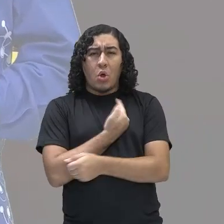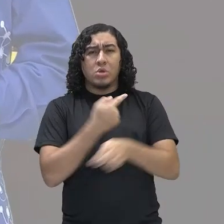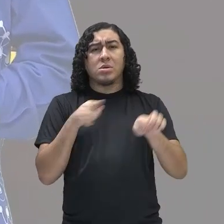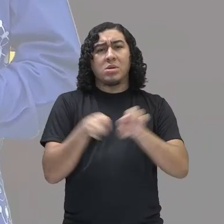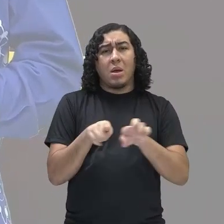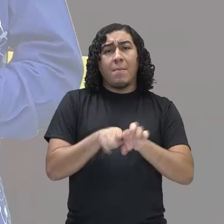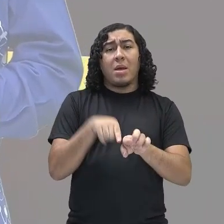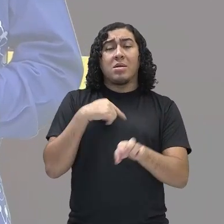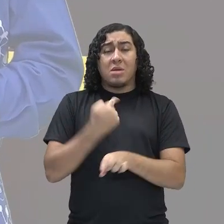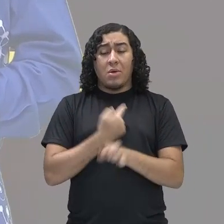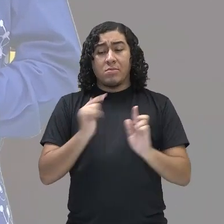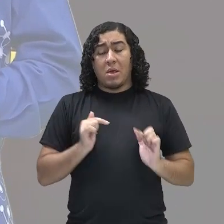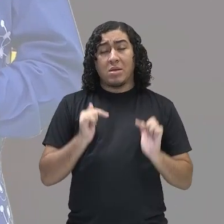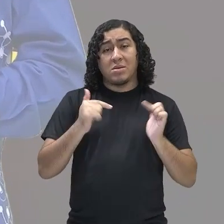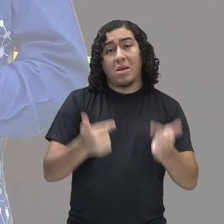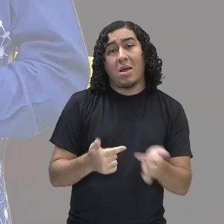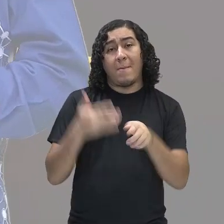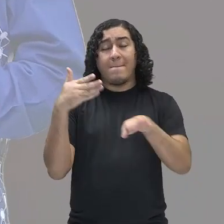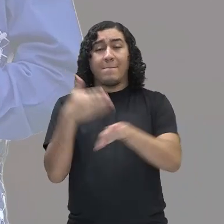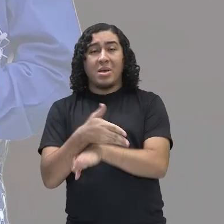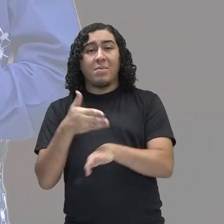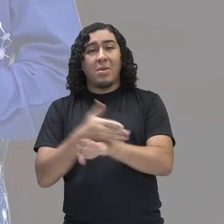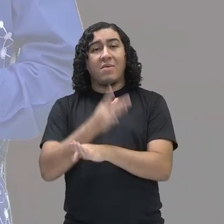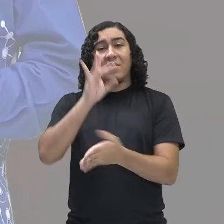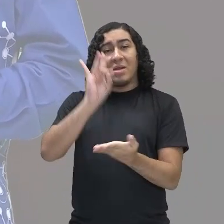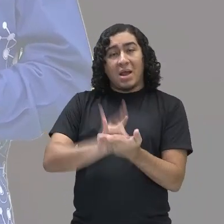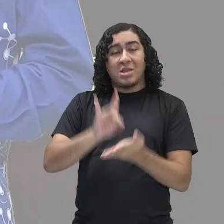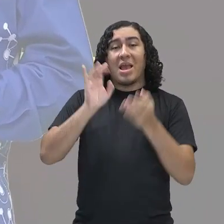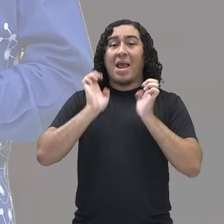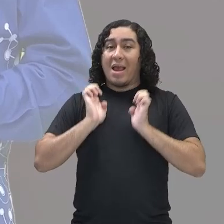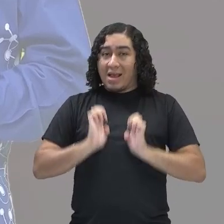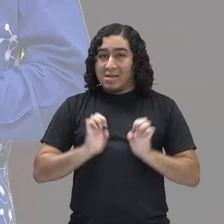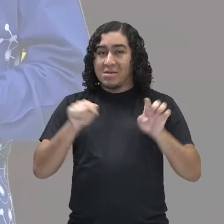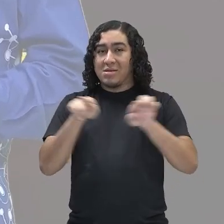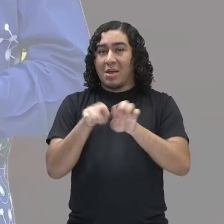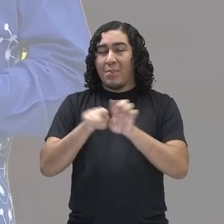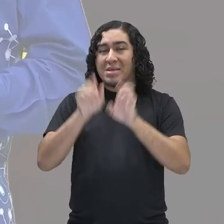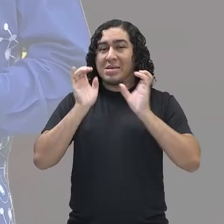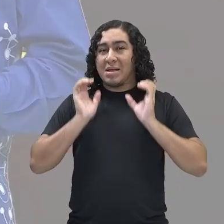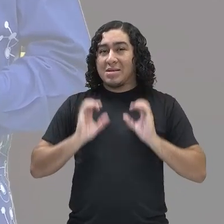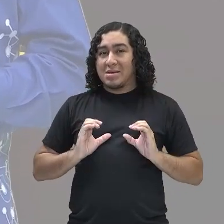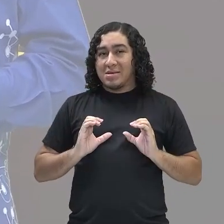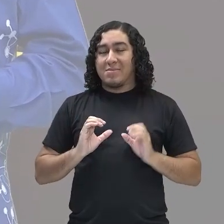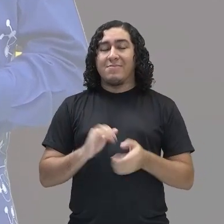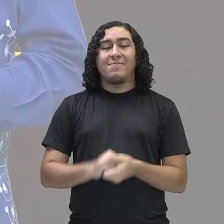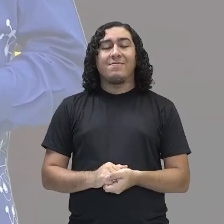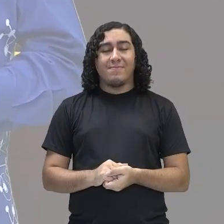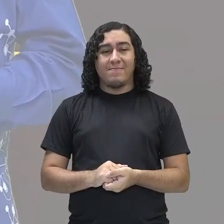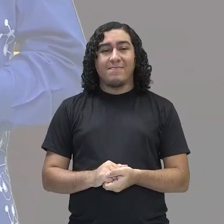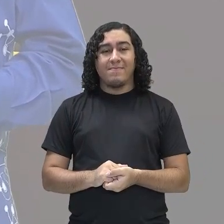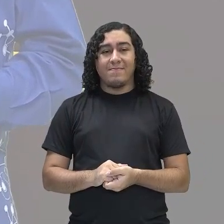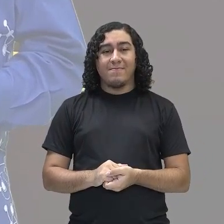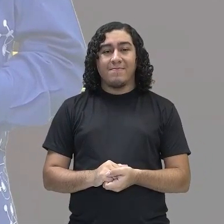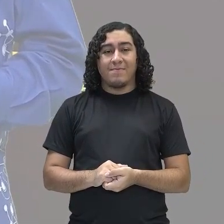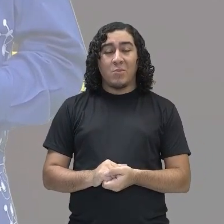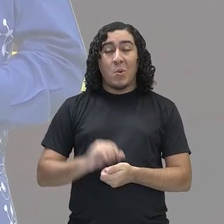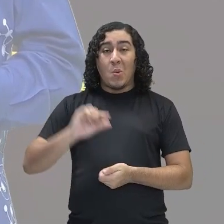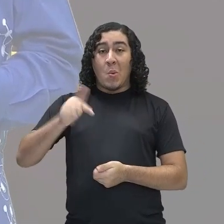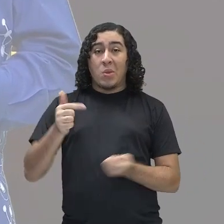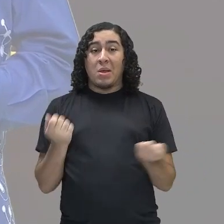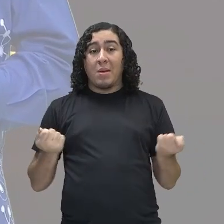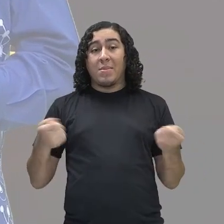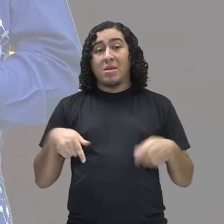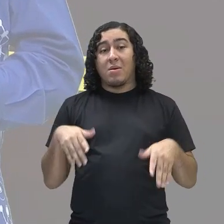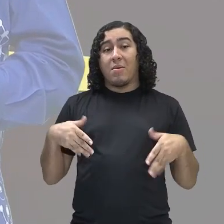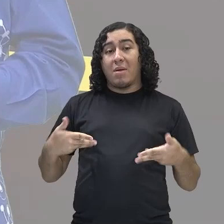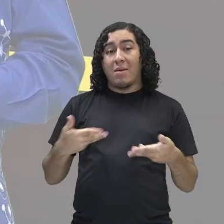aí atuando, participando com ética e cidadania. Outra competência